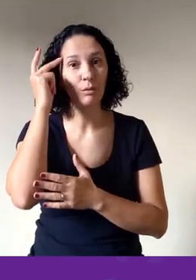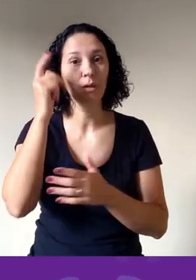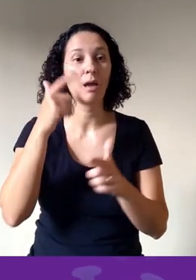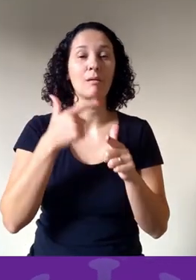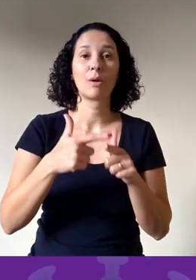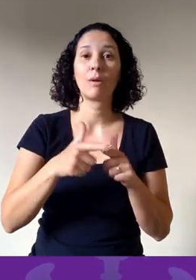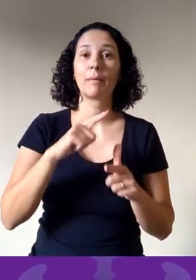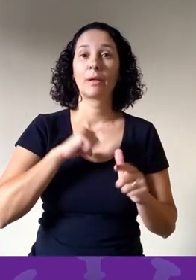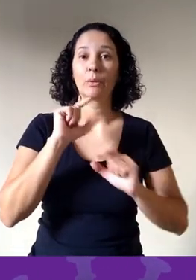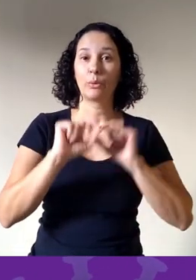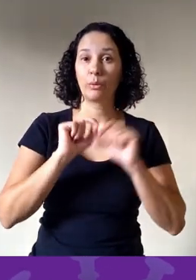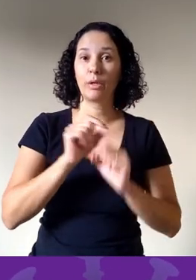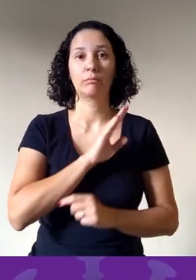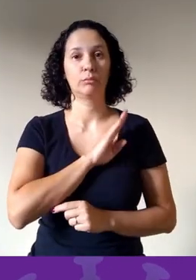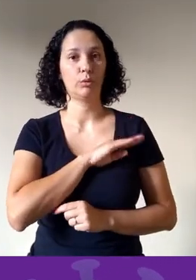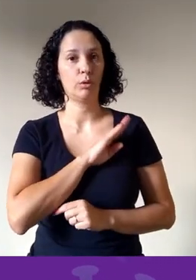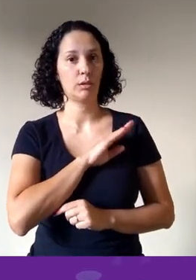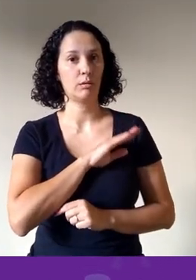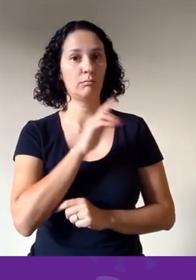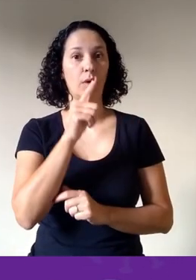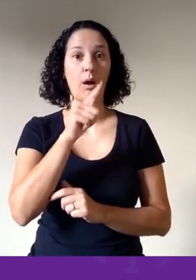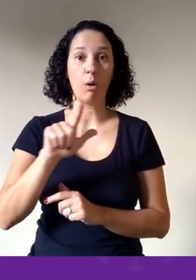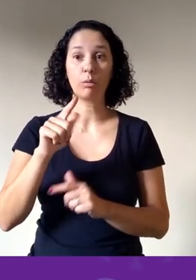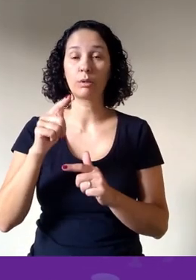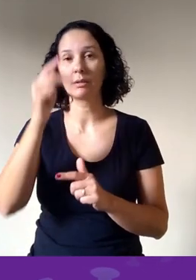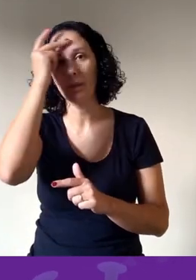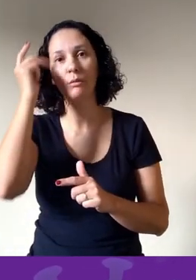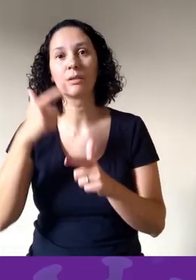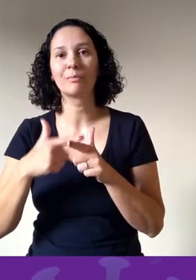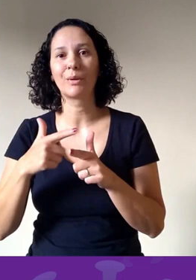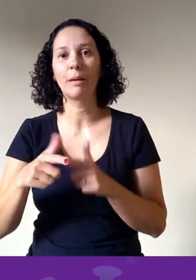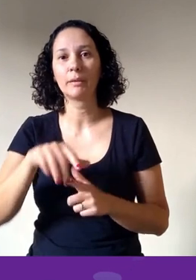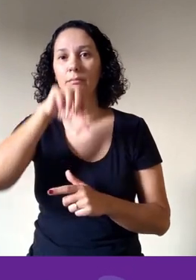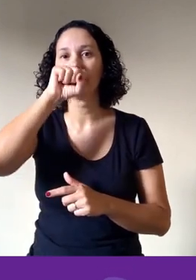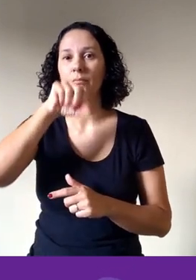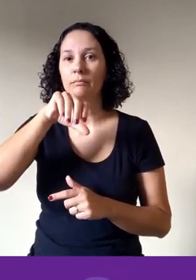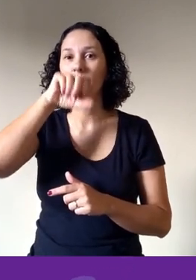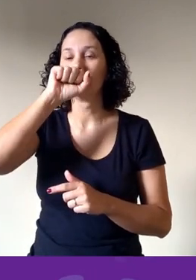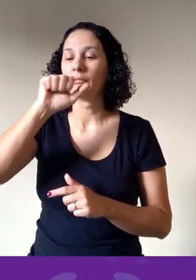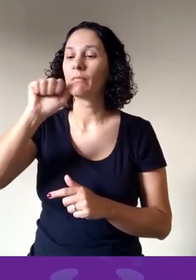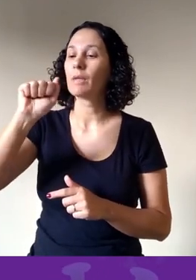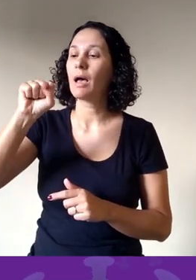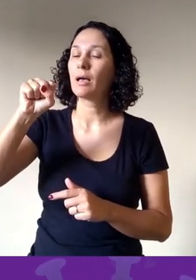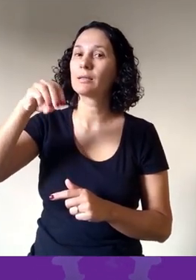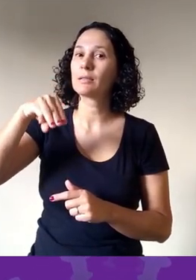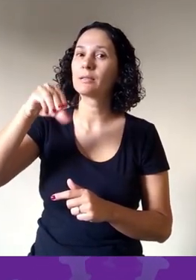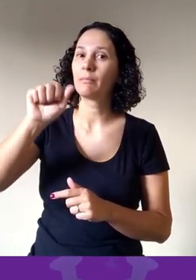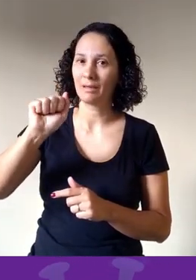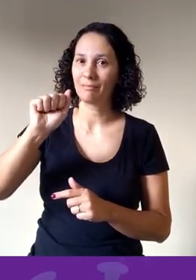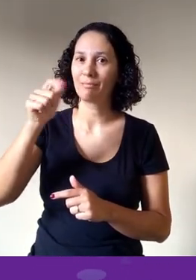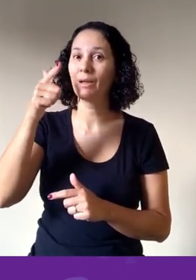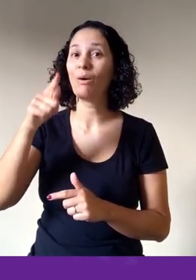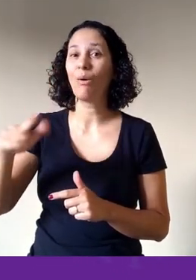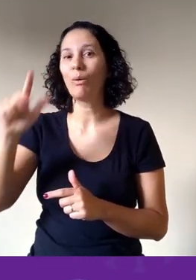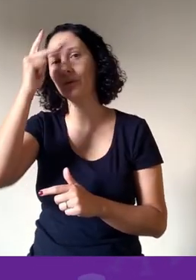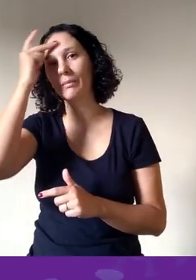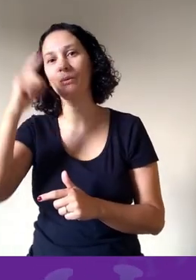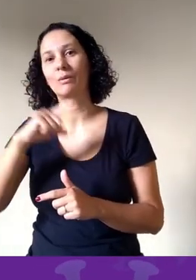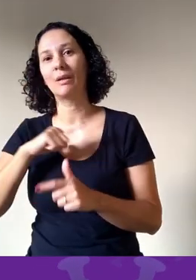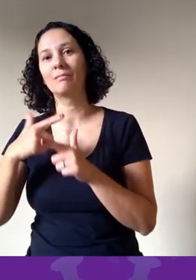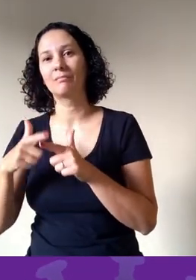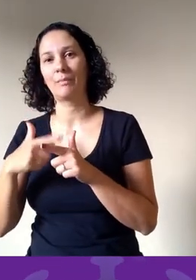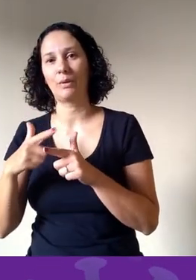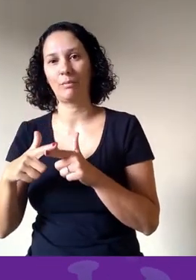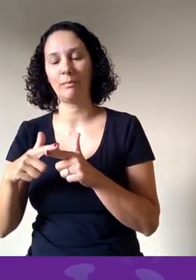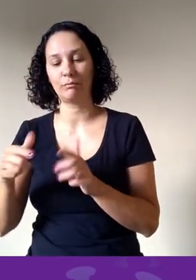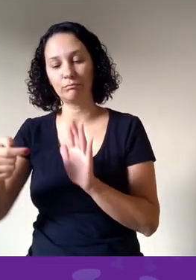fazer o tratamento da forma grávida convide muitas vezes o tratamento tem que ser ajustado a essa condição de base das pessoas